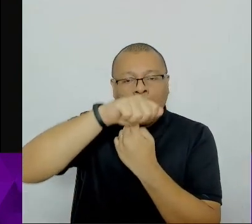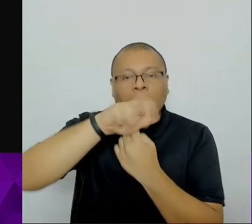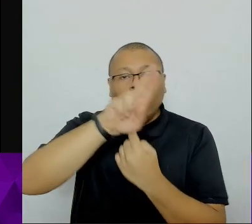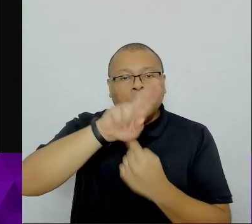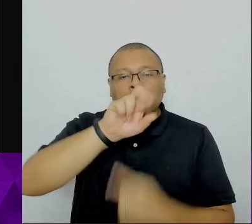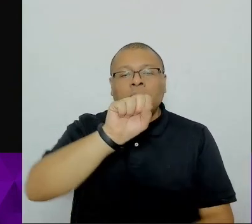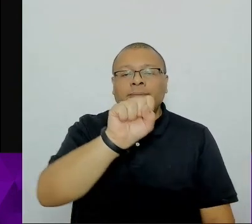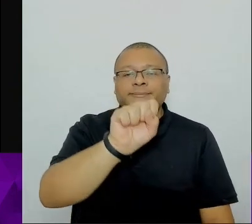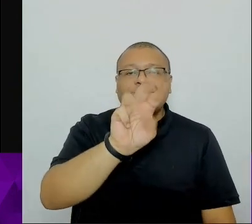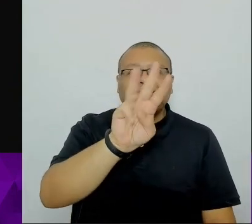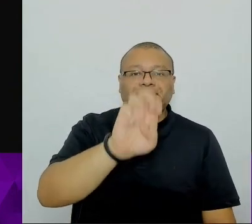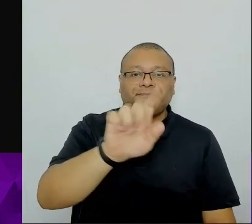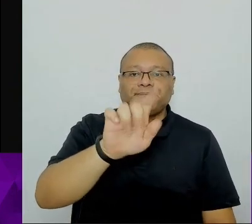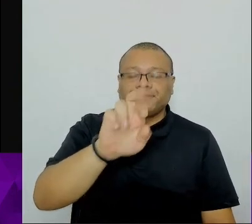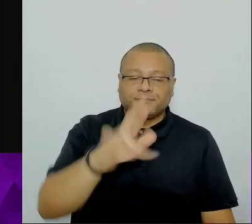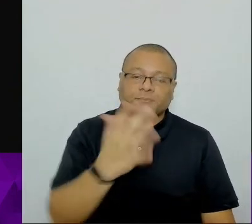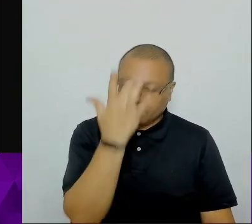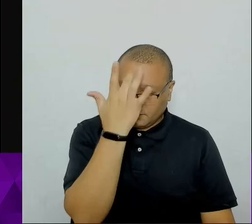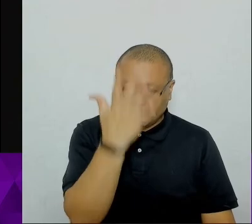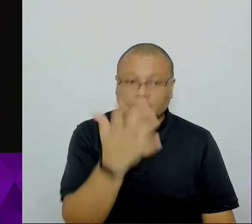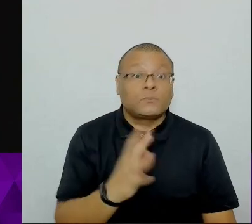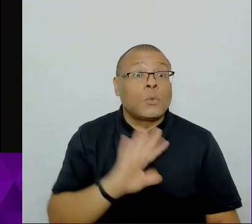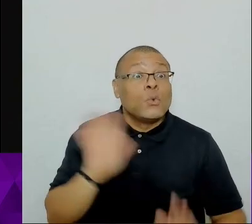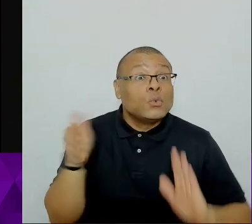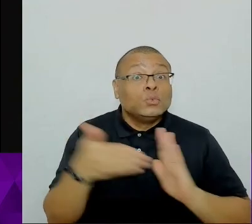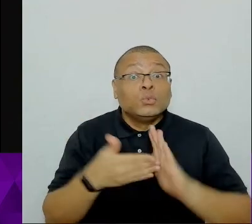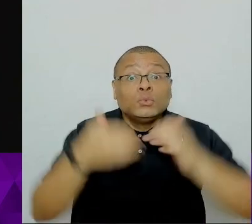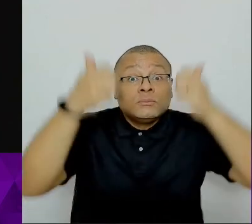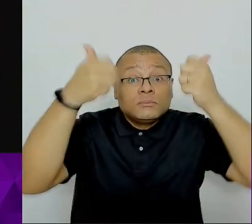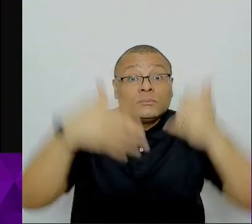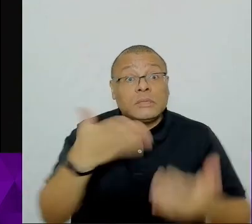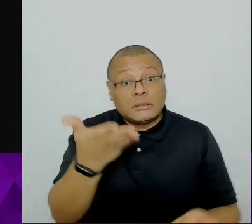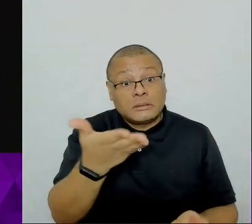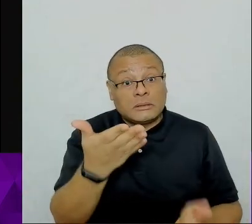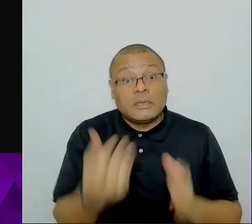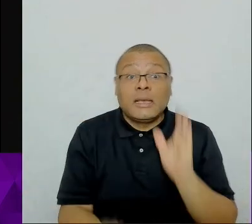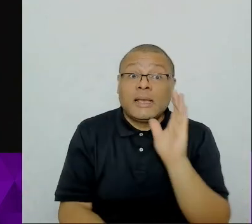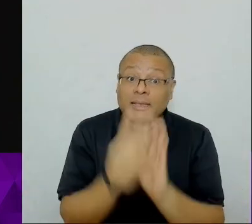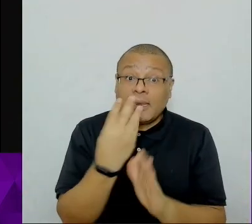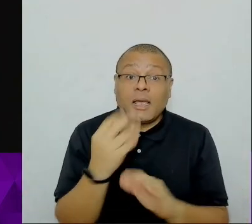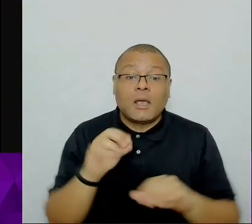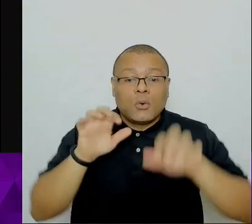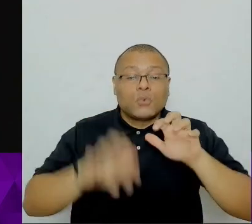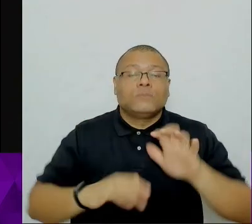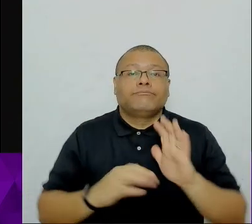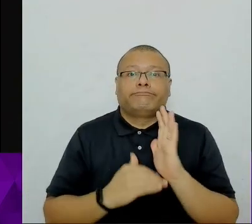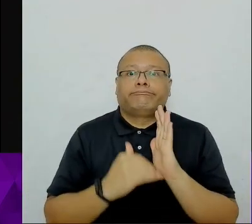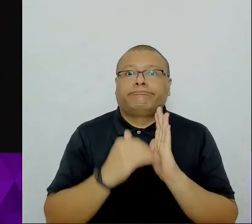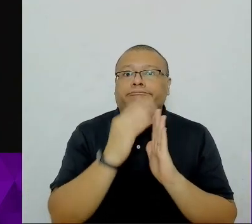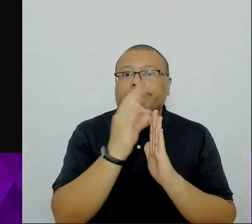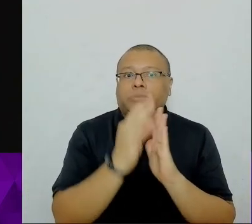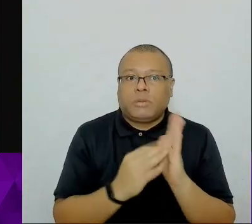muito rápida. Tudo isso que a gente falou tem a ver com a experiência de desenvolvimento de API, né? Estou correndo por causa do tempo aqui.